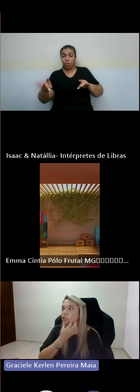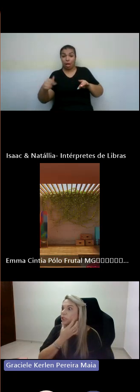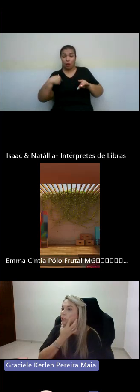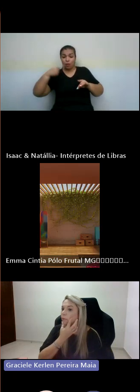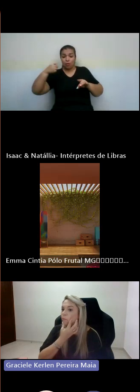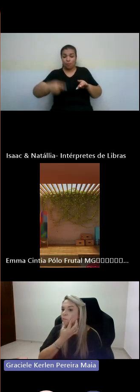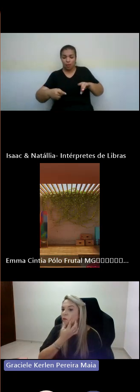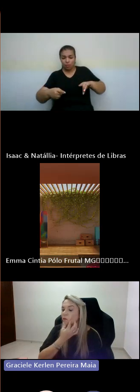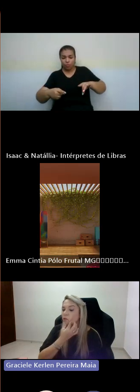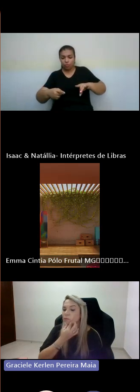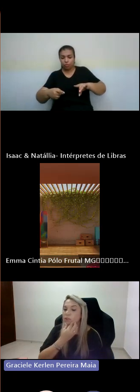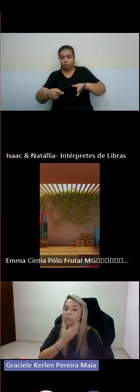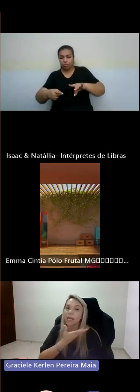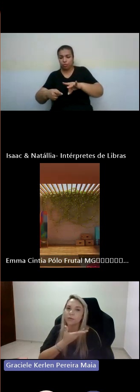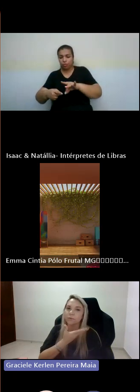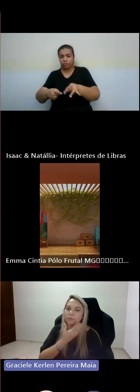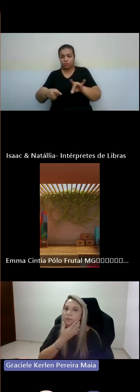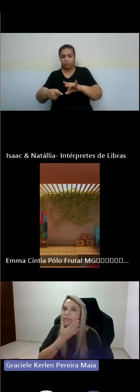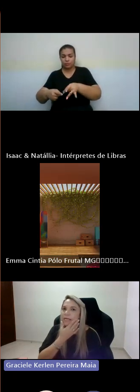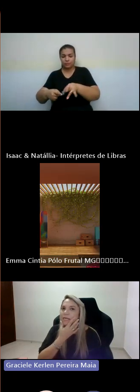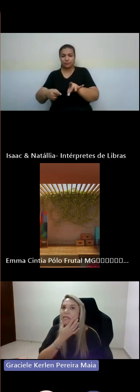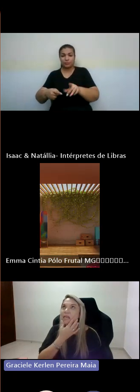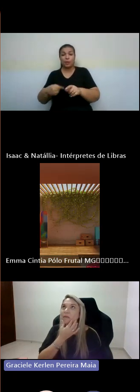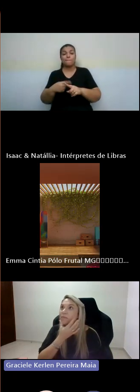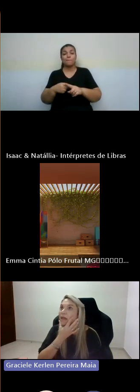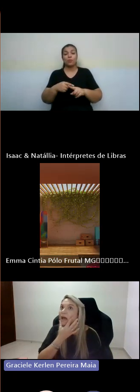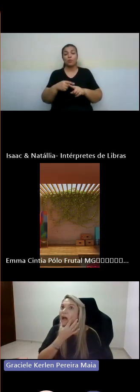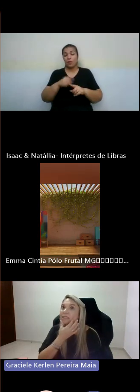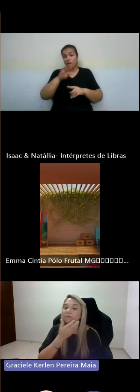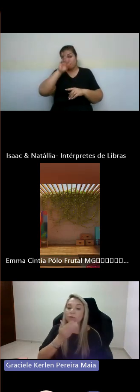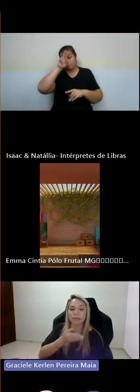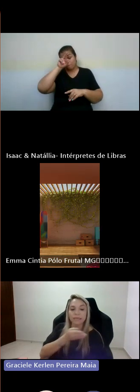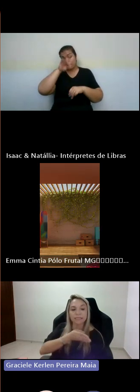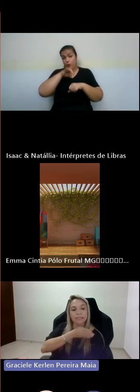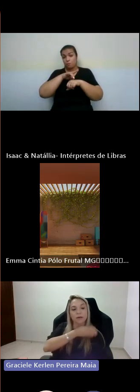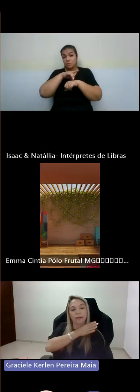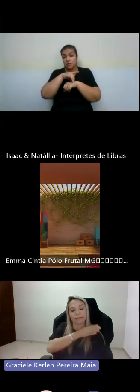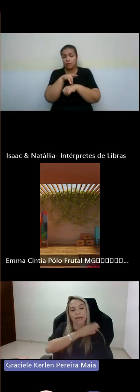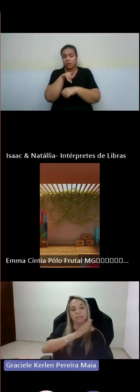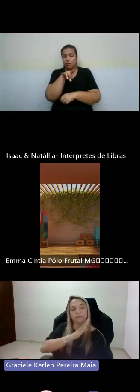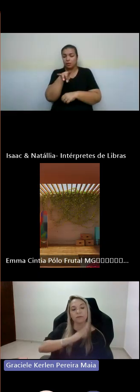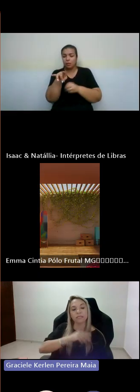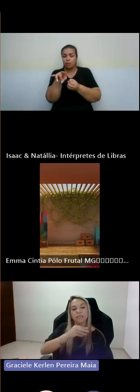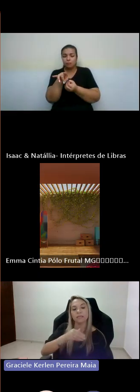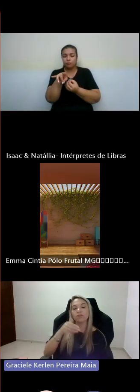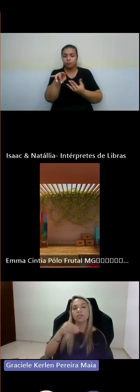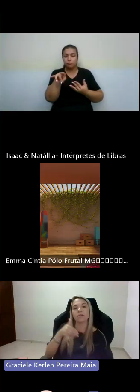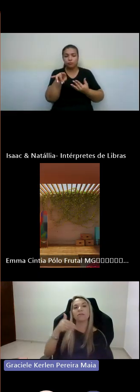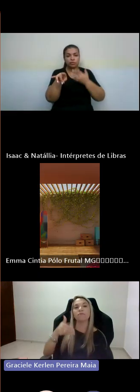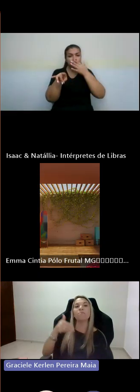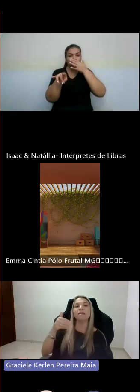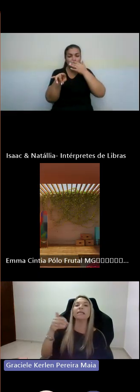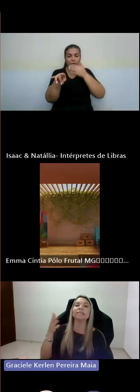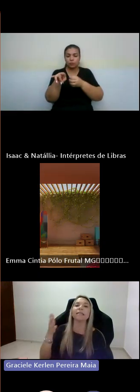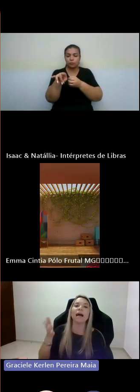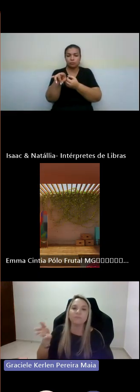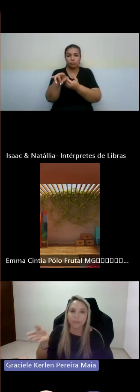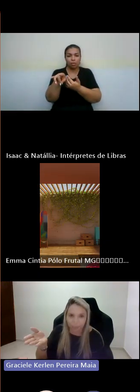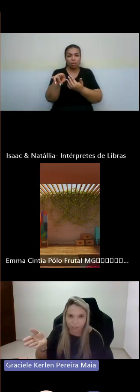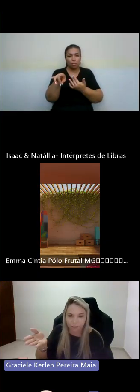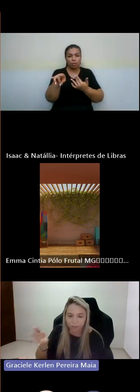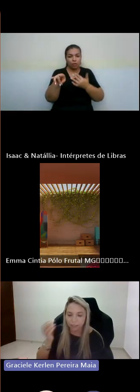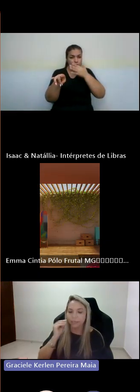tipo de cheiro que as formigas que estão atrás vão seguindo o cheiro da formiga que